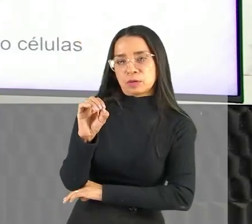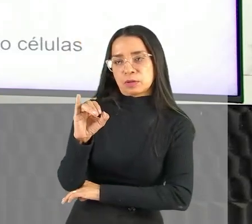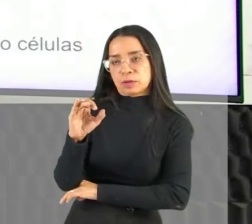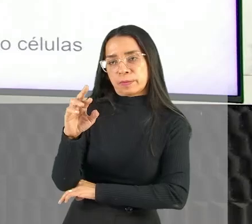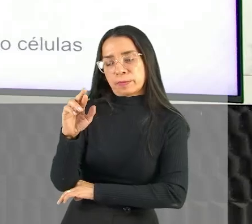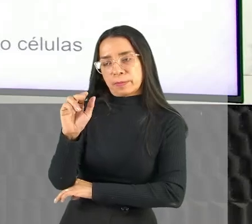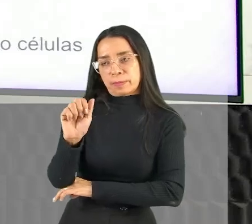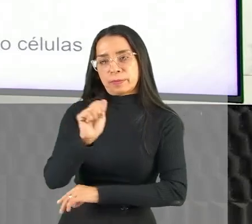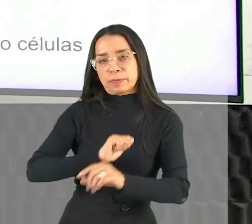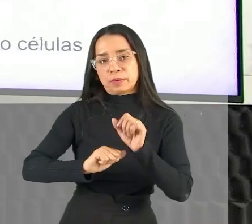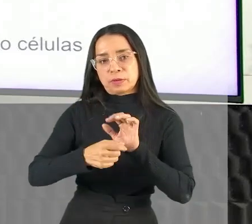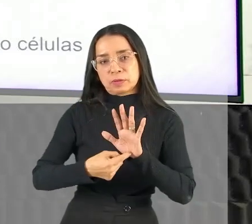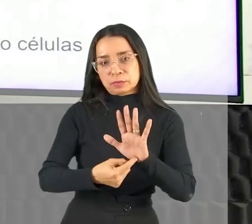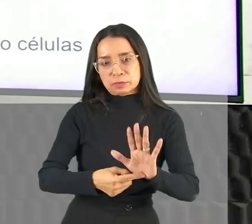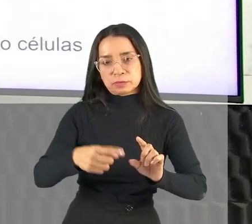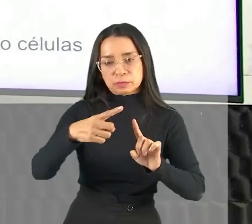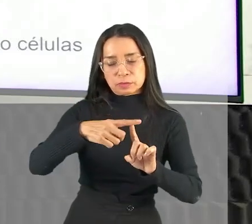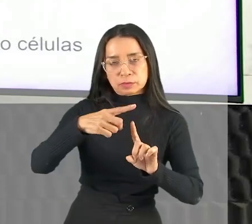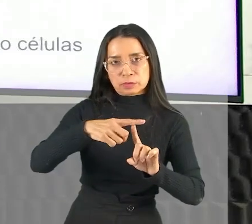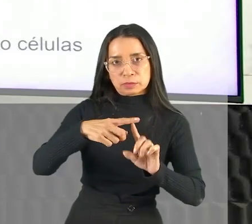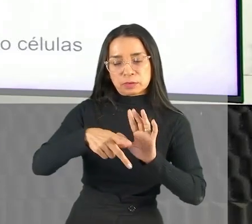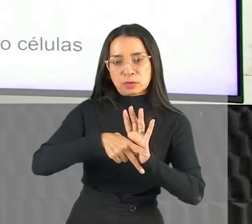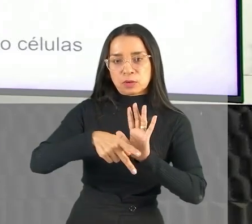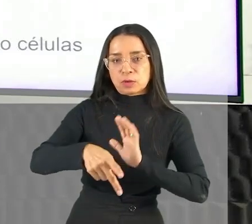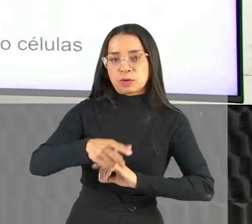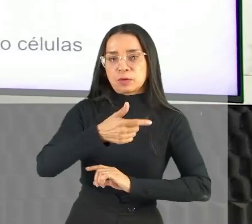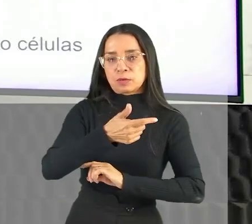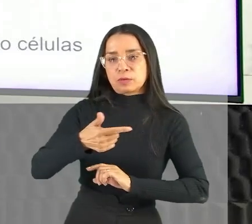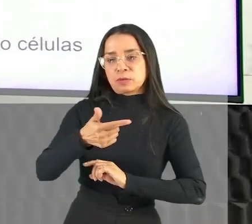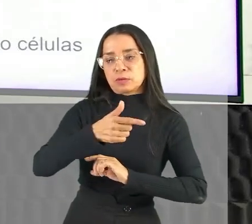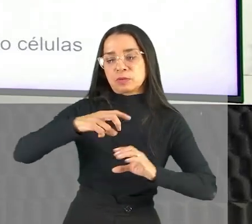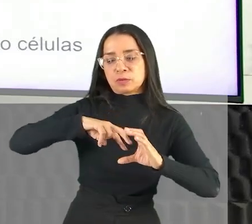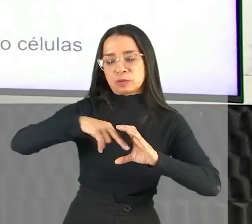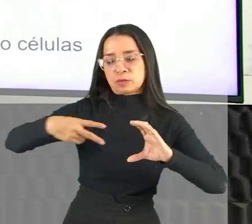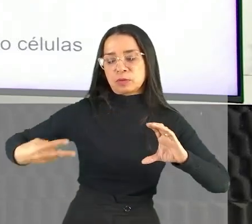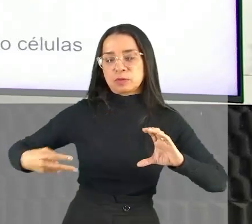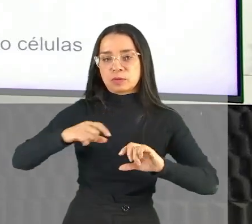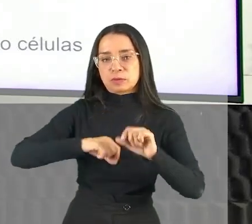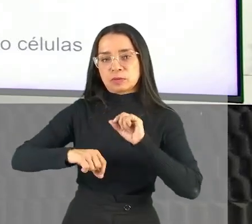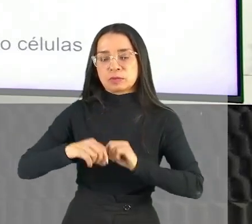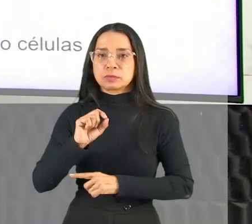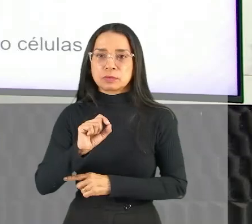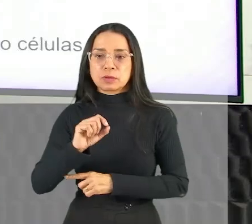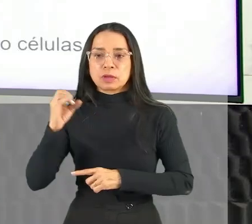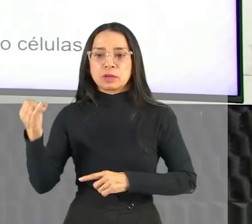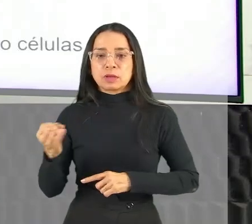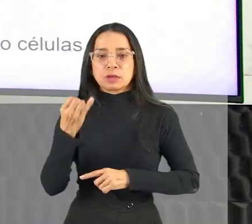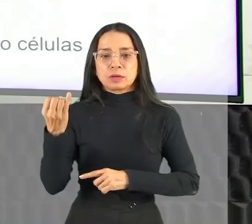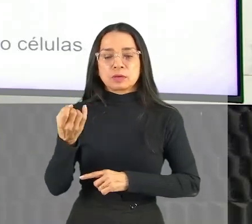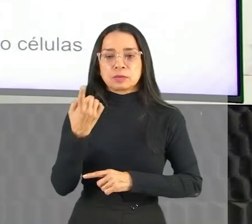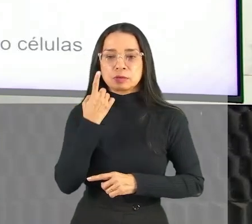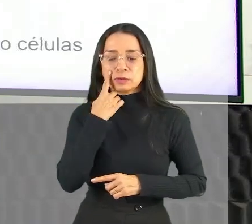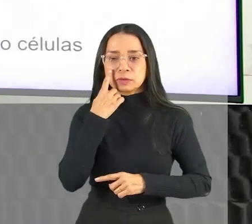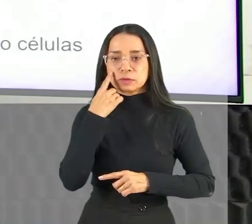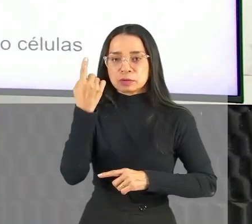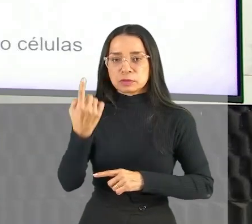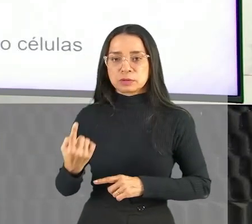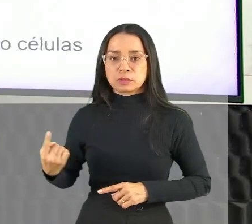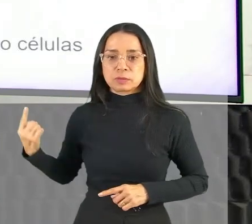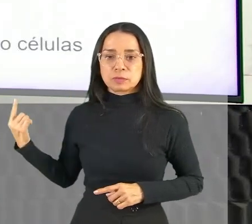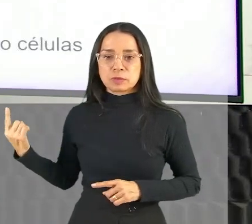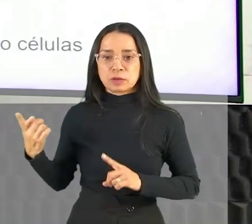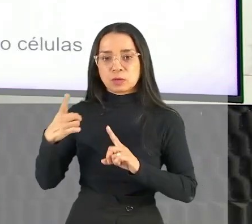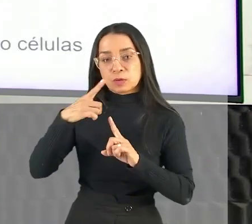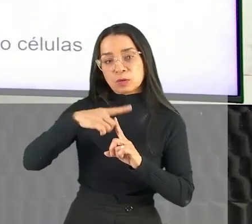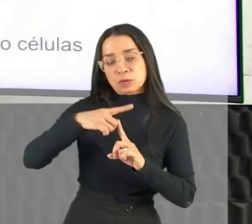apresenta como padrão específico 22 cromossomos. é importante frisar essa expressão aqui, ó, como